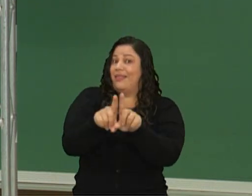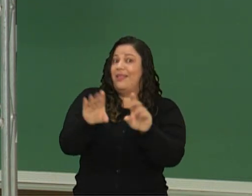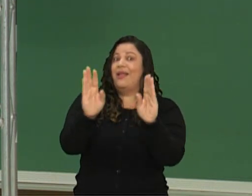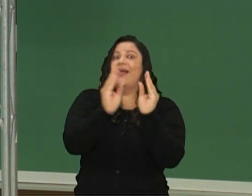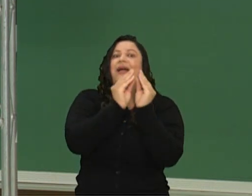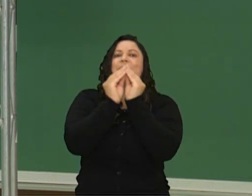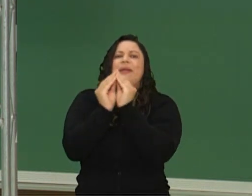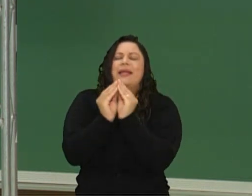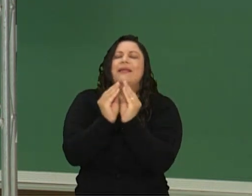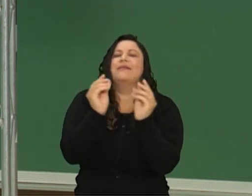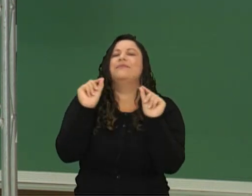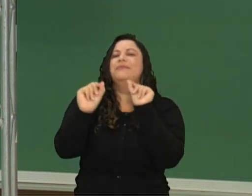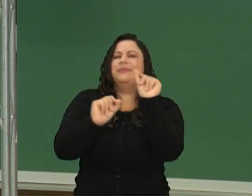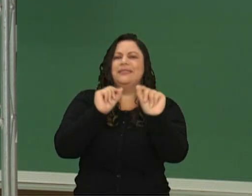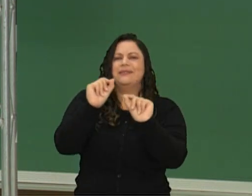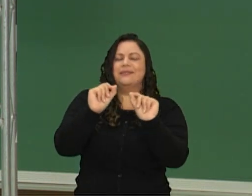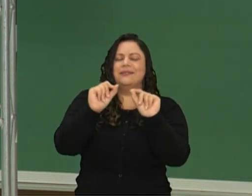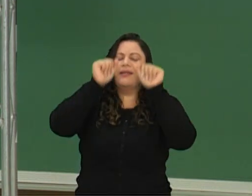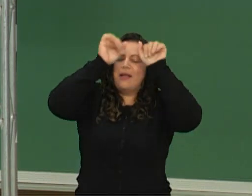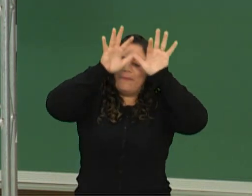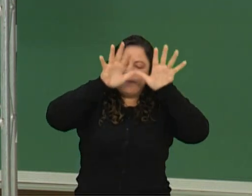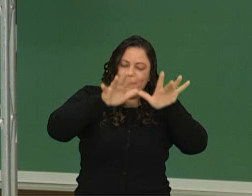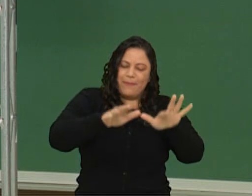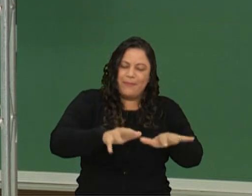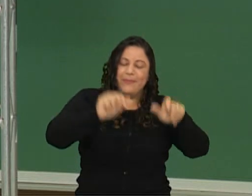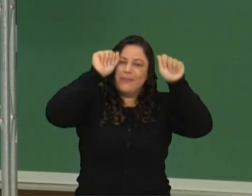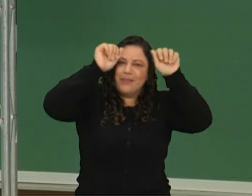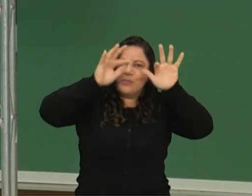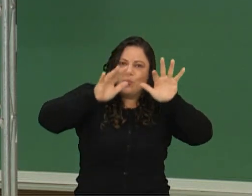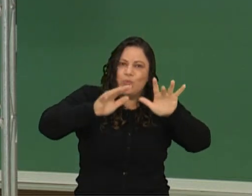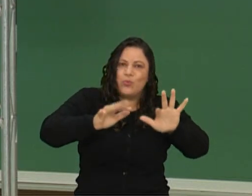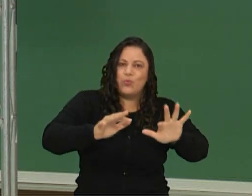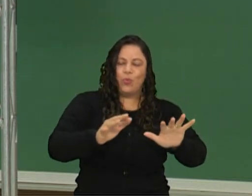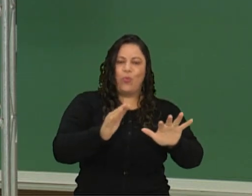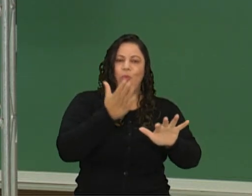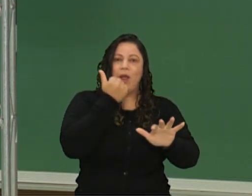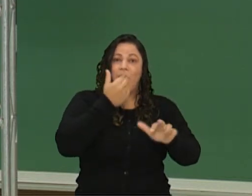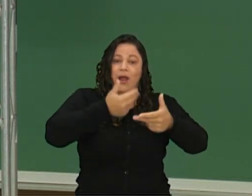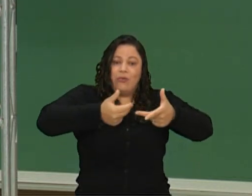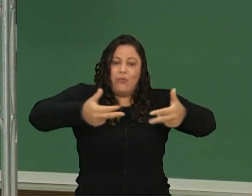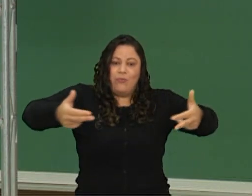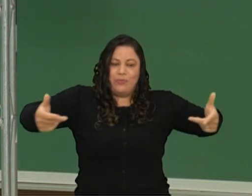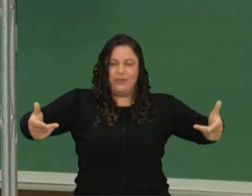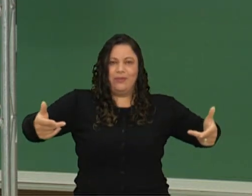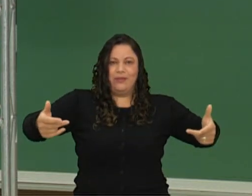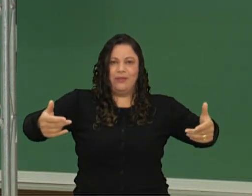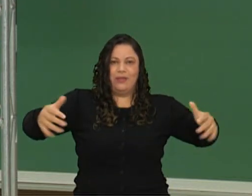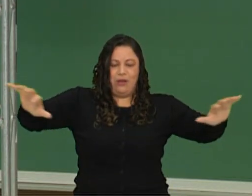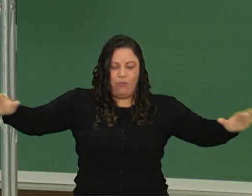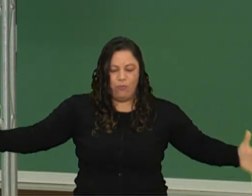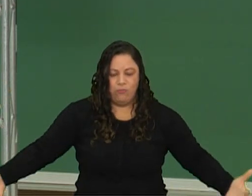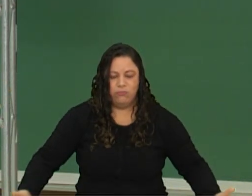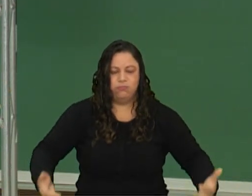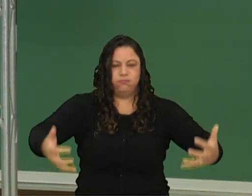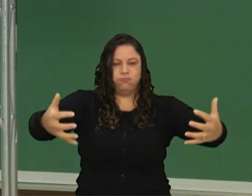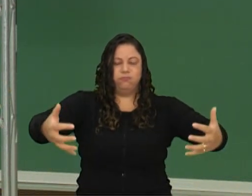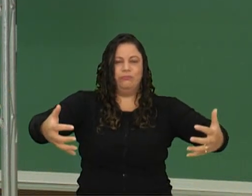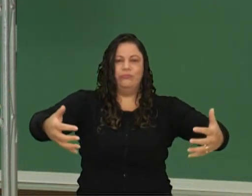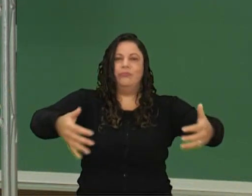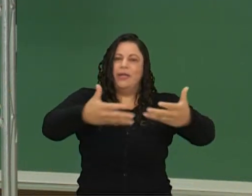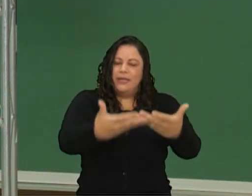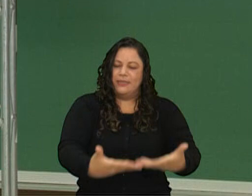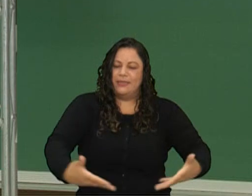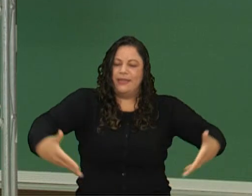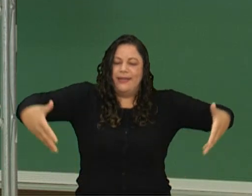também fazem essa famosa bênção dos alimentos. Eles preparam uma cesta com alimentos típicos e